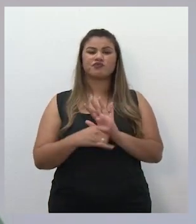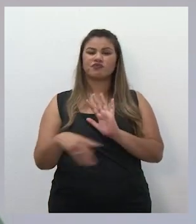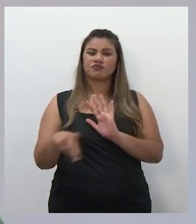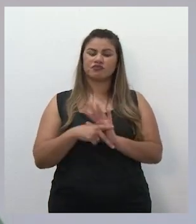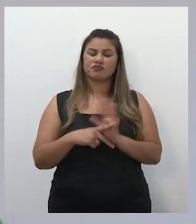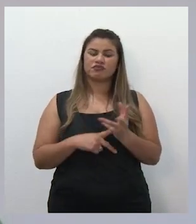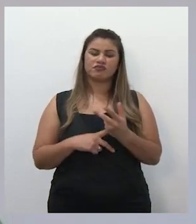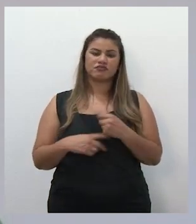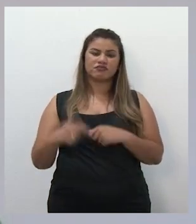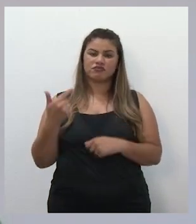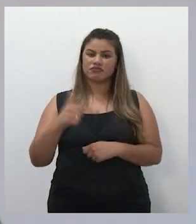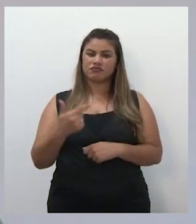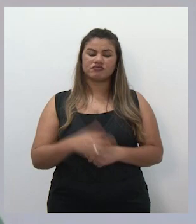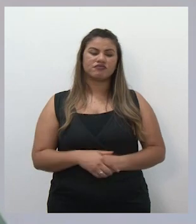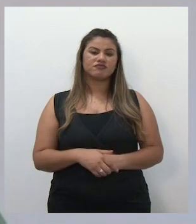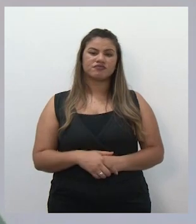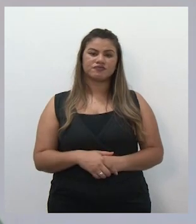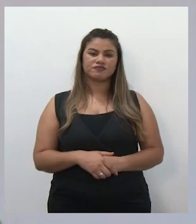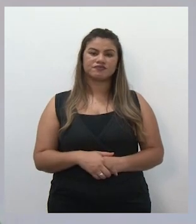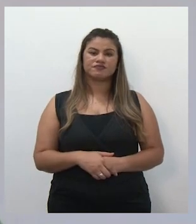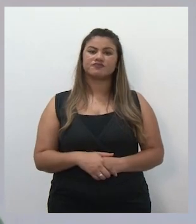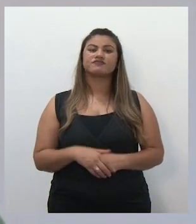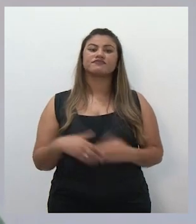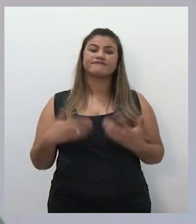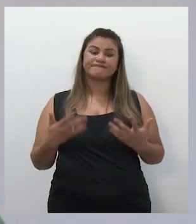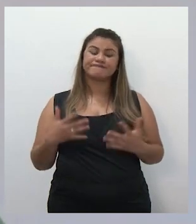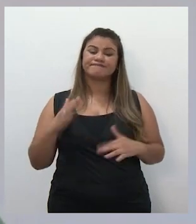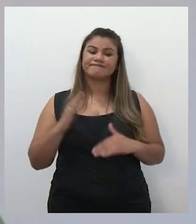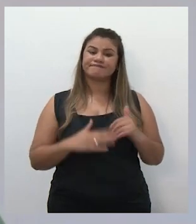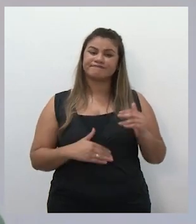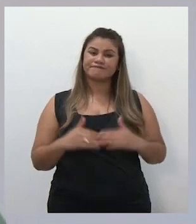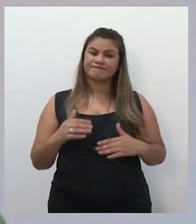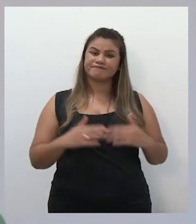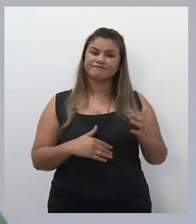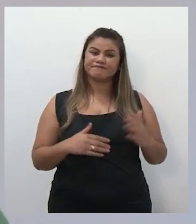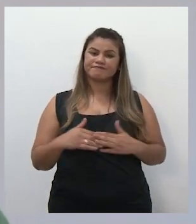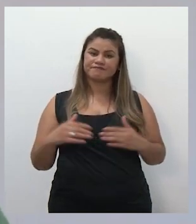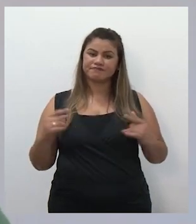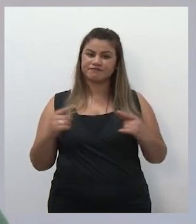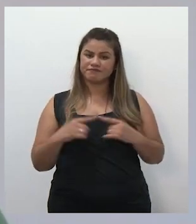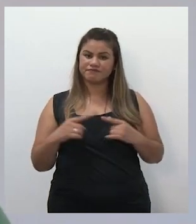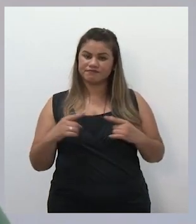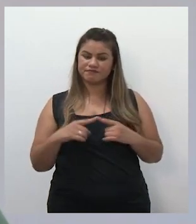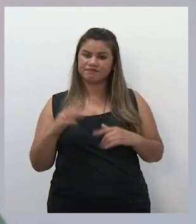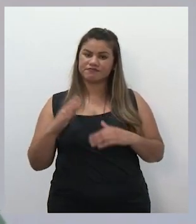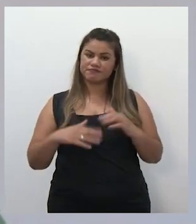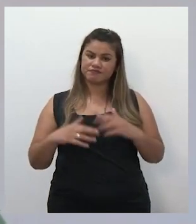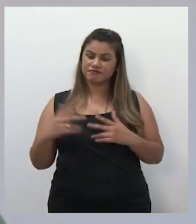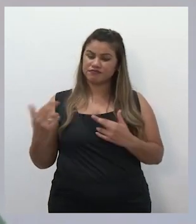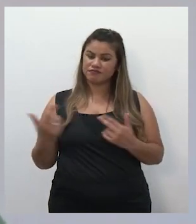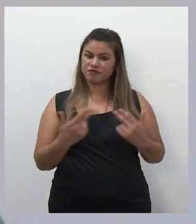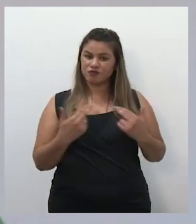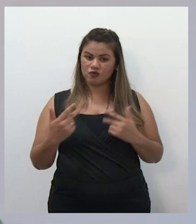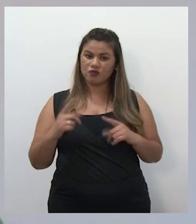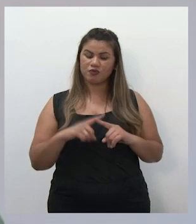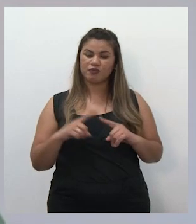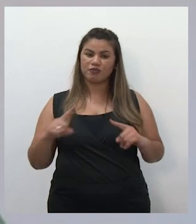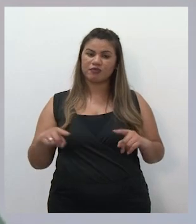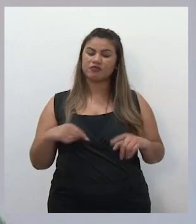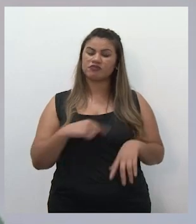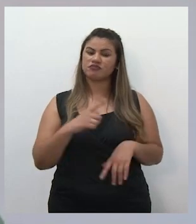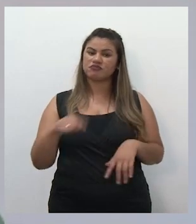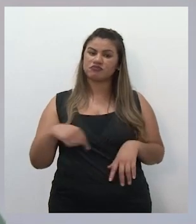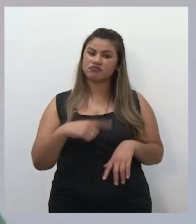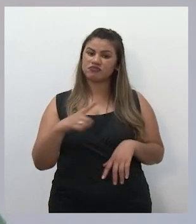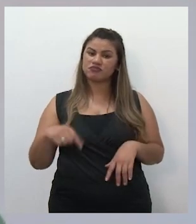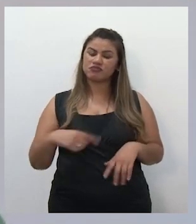área de arte. Embora a habilidade que nós estamos trabalhando é uma mesma habilidade, mas o tempo inteiro